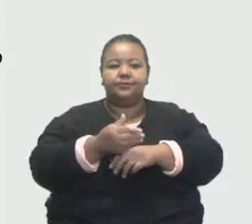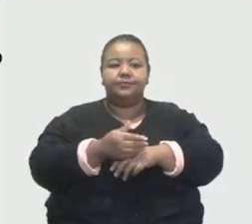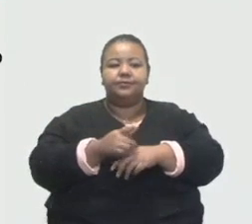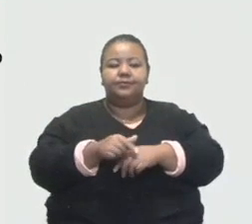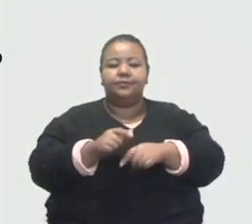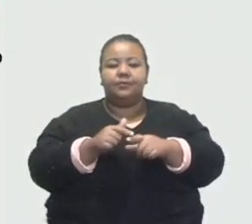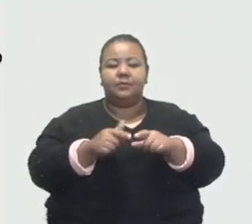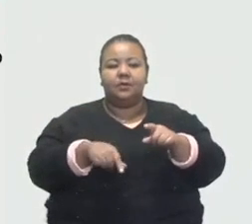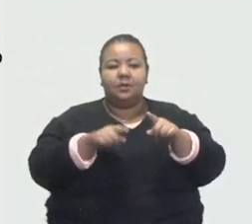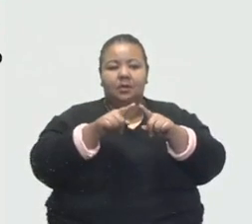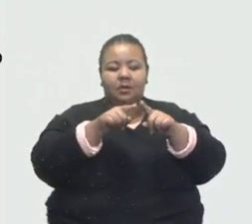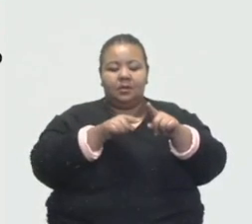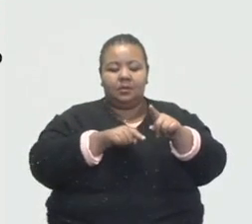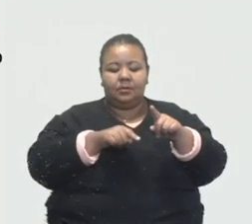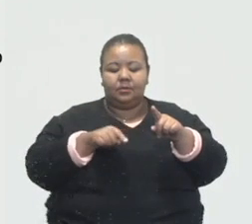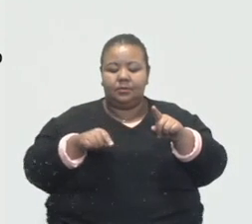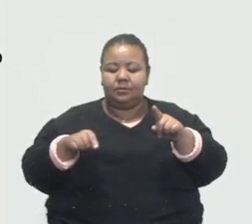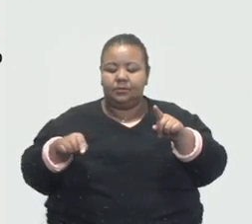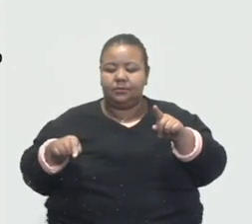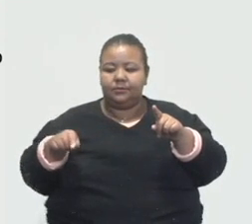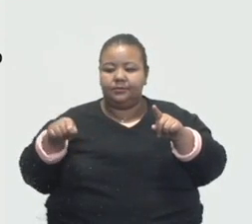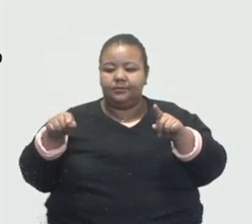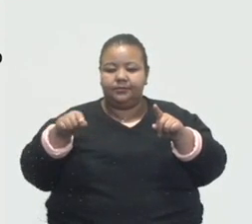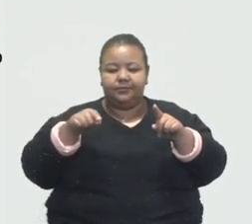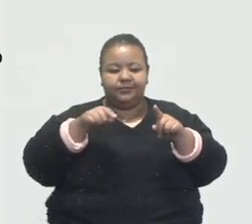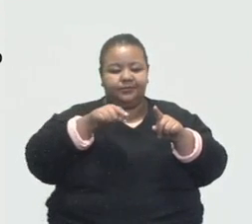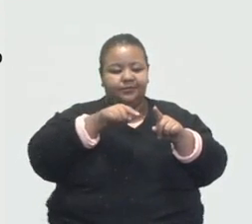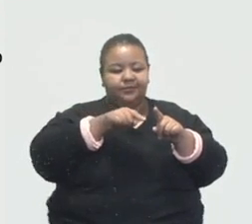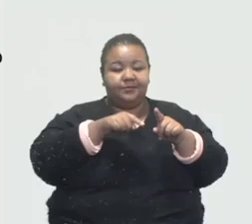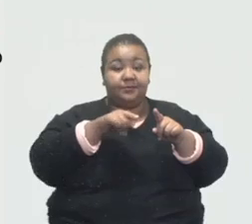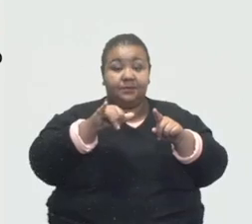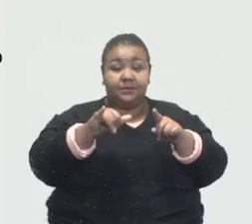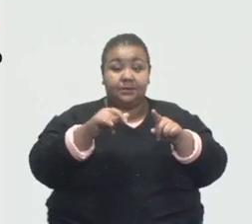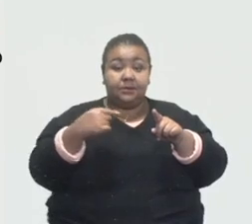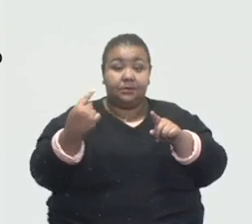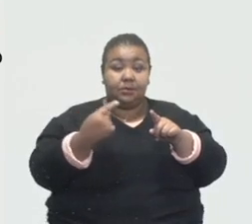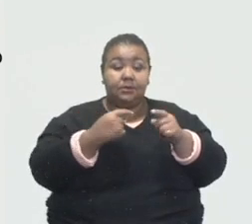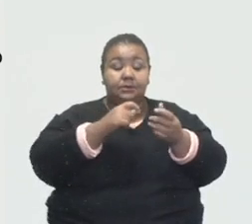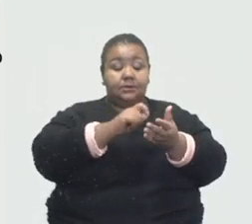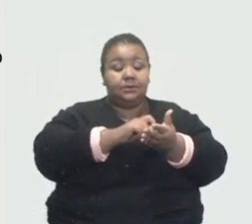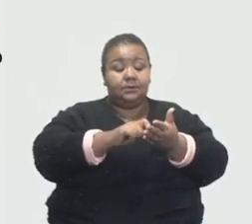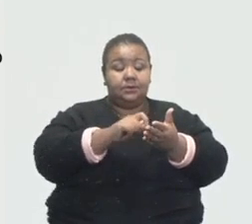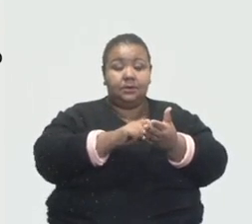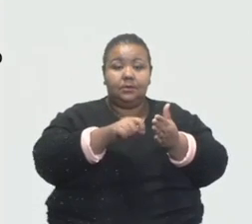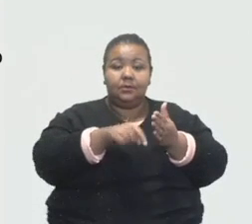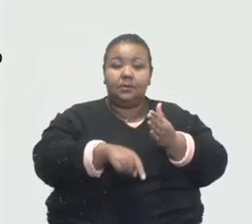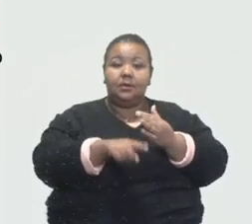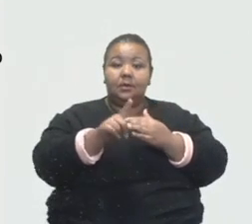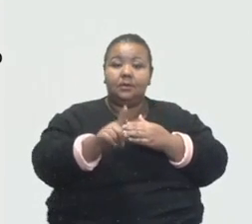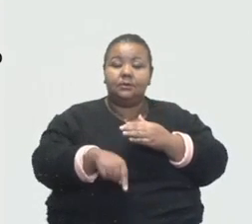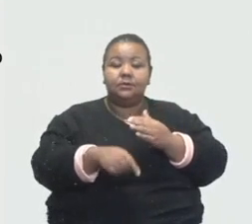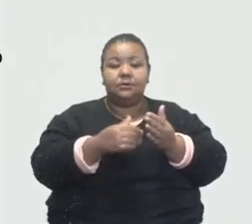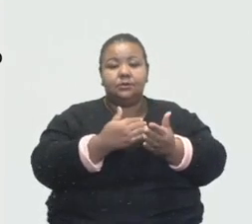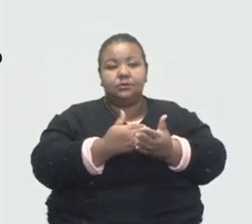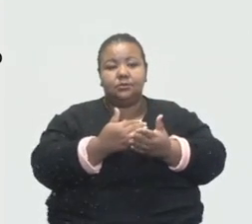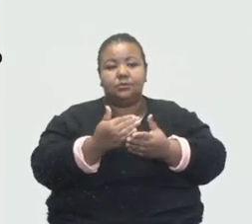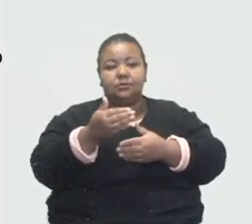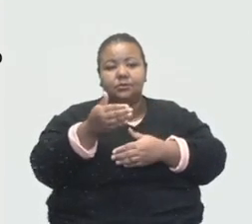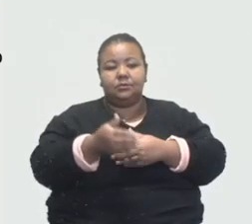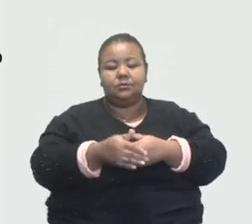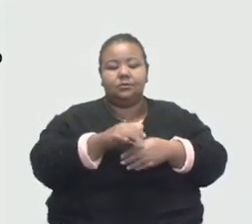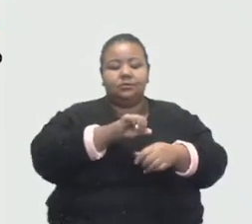dada por esta forma aqui. Então, veja, se nós fôssemos escrever, fosse dado inicialmente para a gente